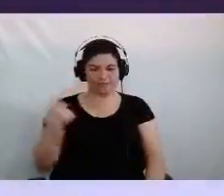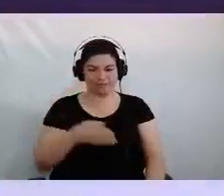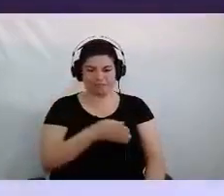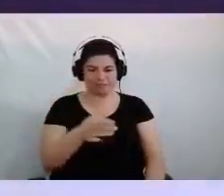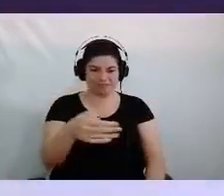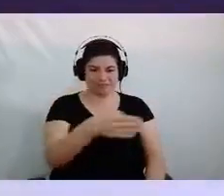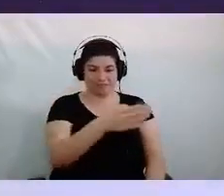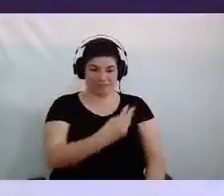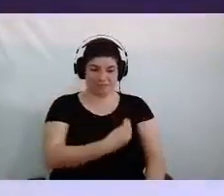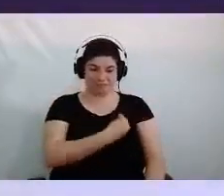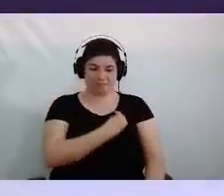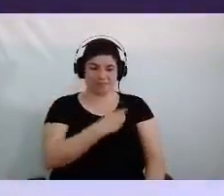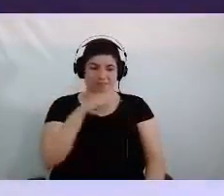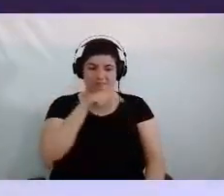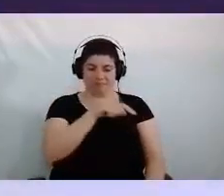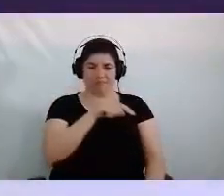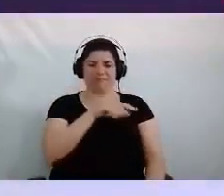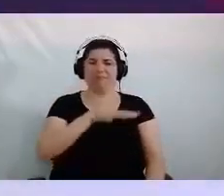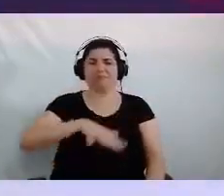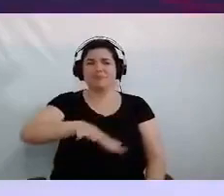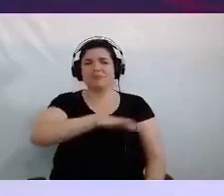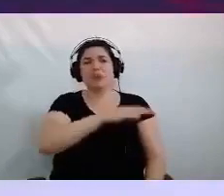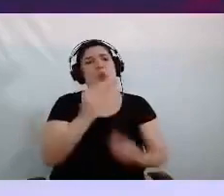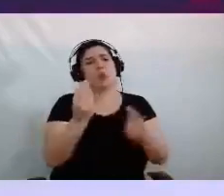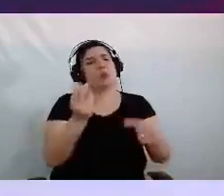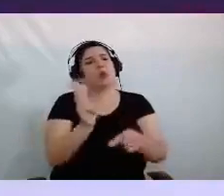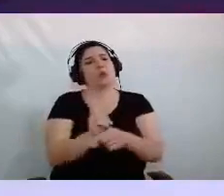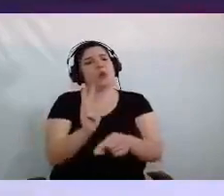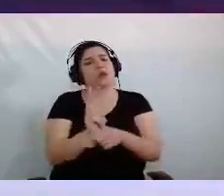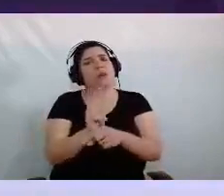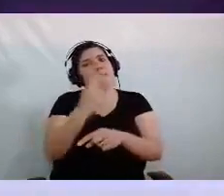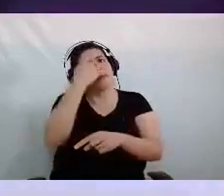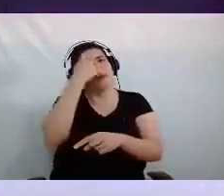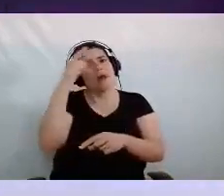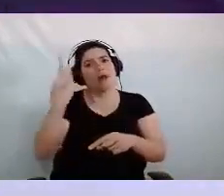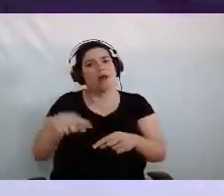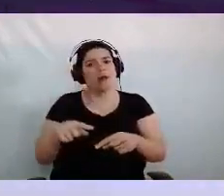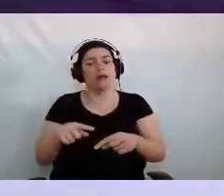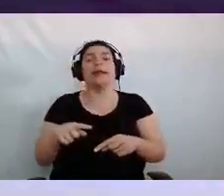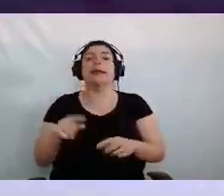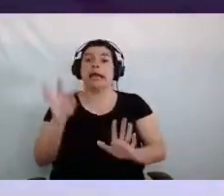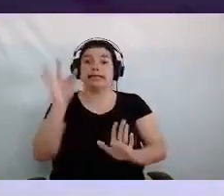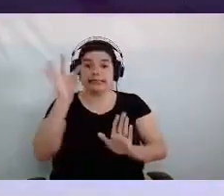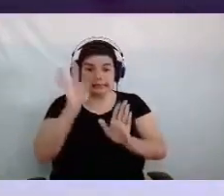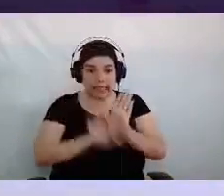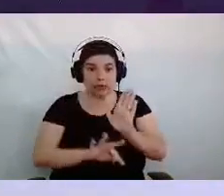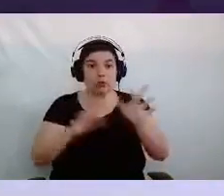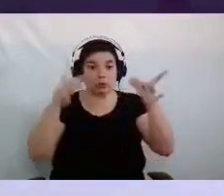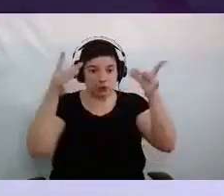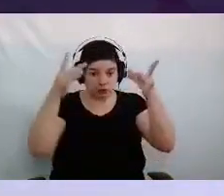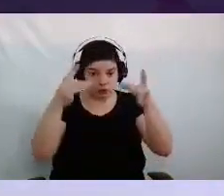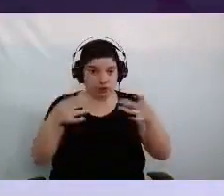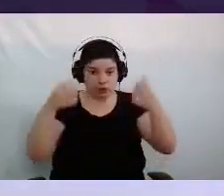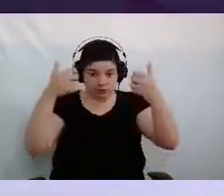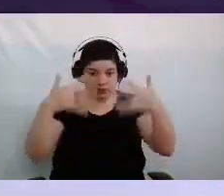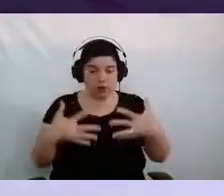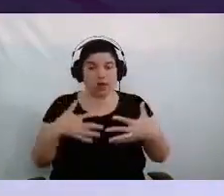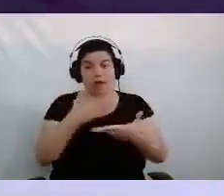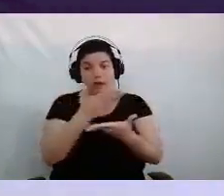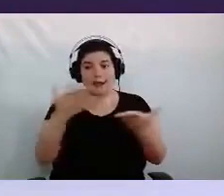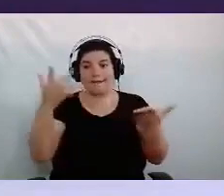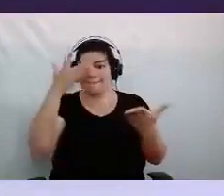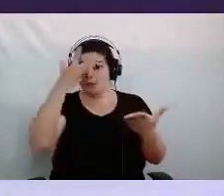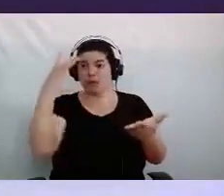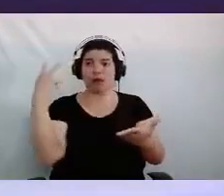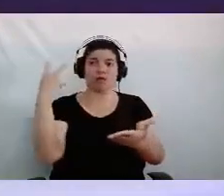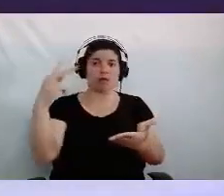ele habita. Como é que é ela visibilizar isso? Essas palavras, o texto que foi descrito, coloca para as pessoas, com as suas próprias palavras,